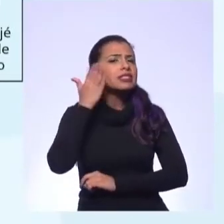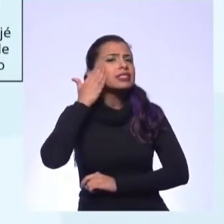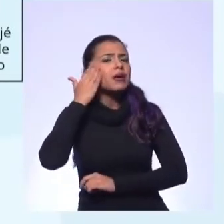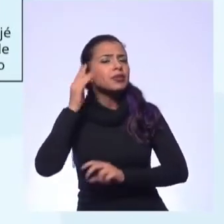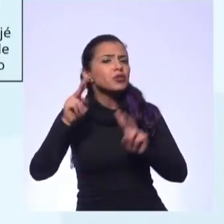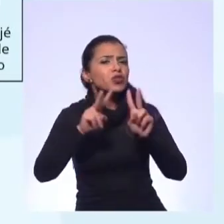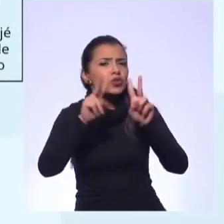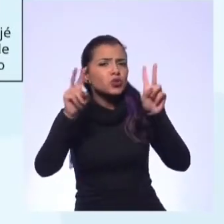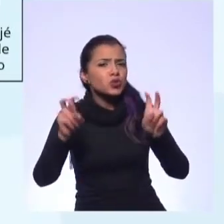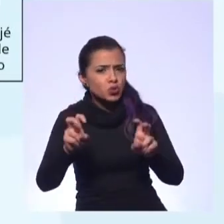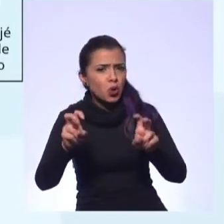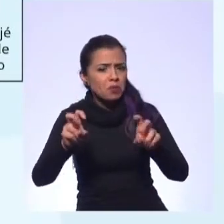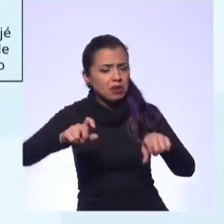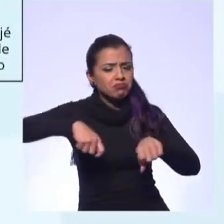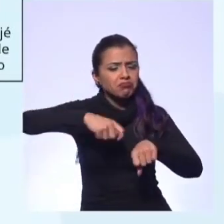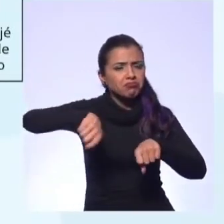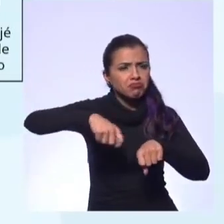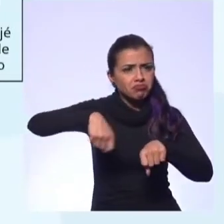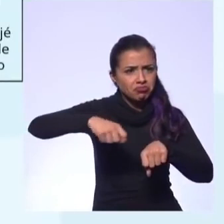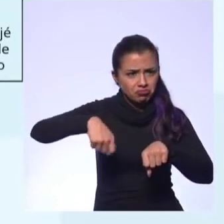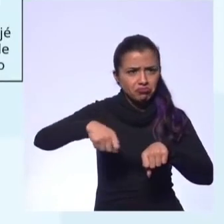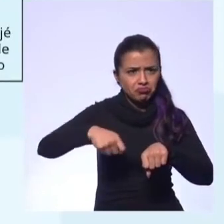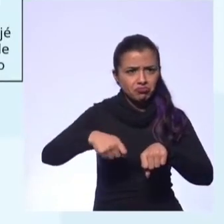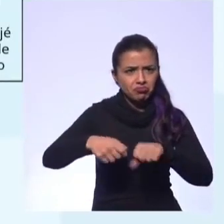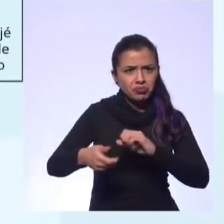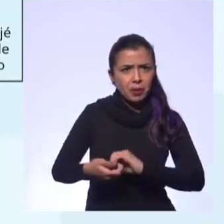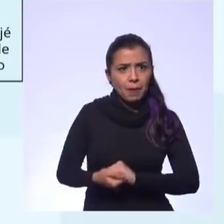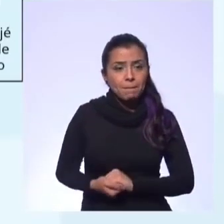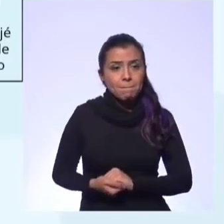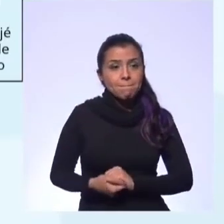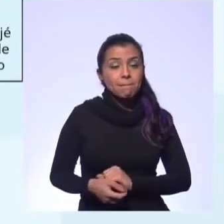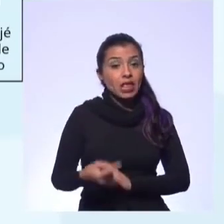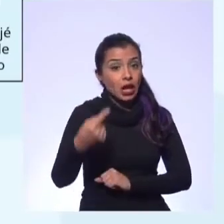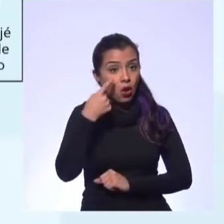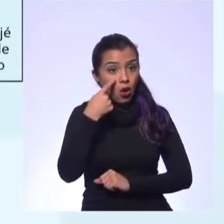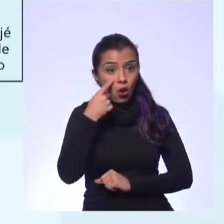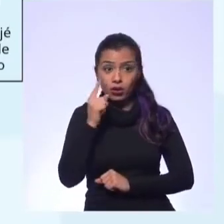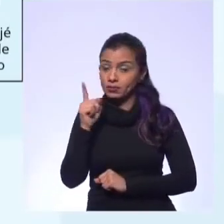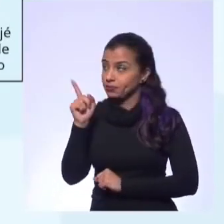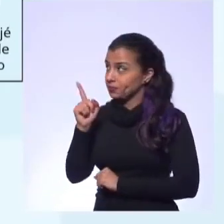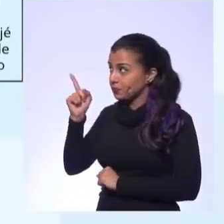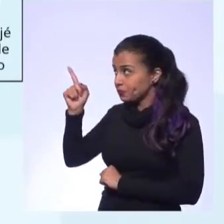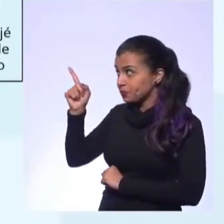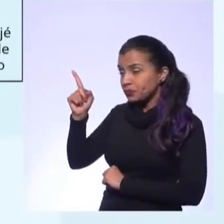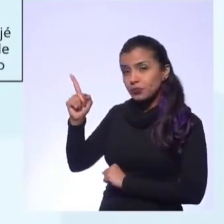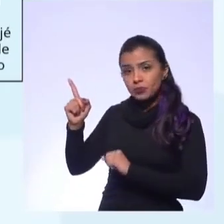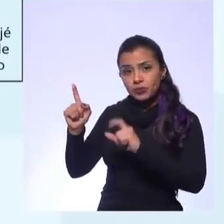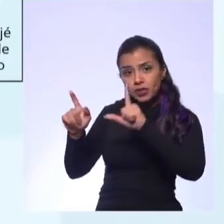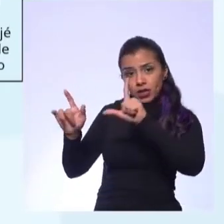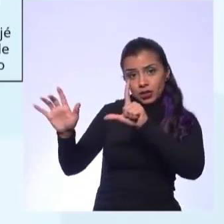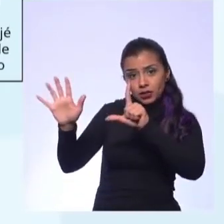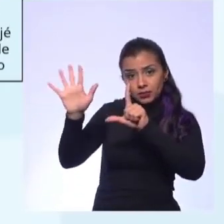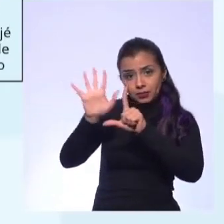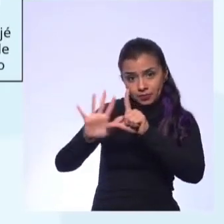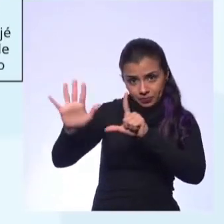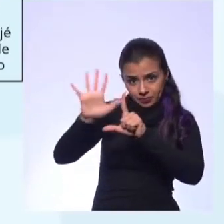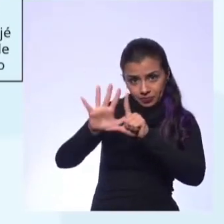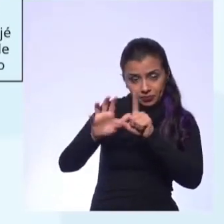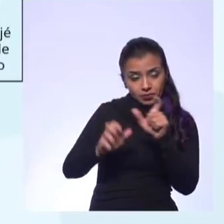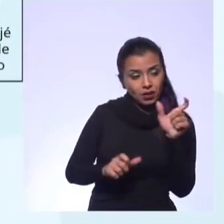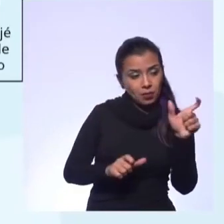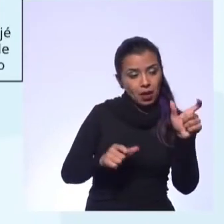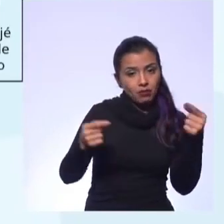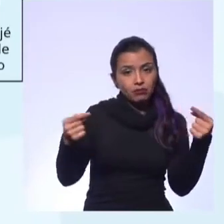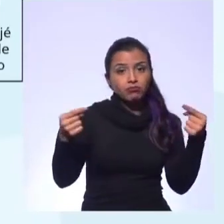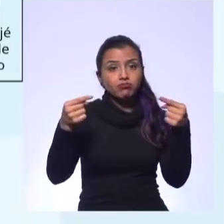você sabe sobre cozinha? Match the name of the dishes below. Ligue os nomes aos pratos abaixo. Which